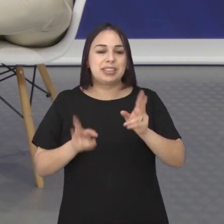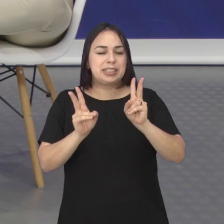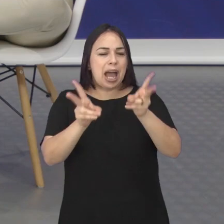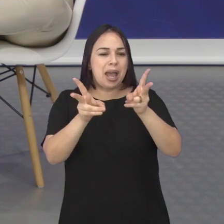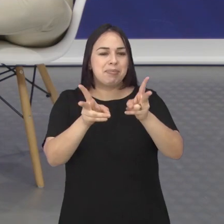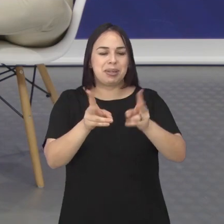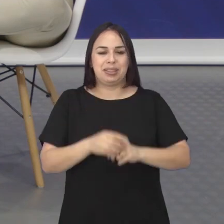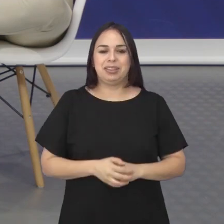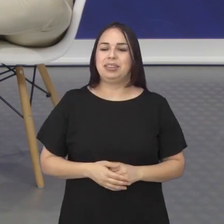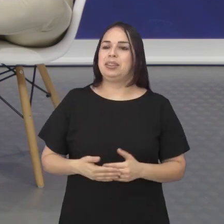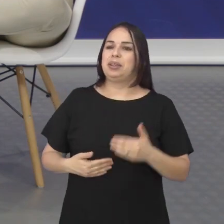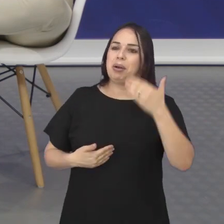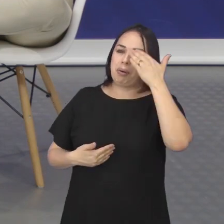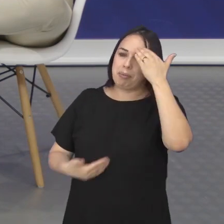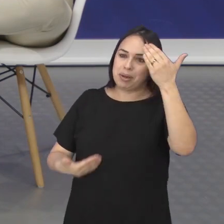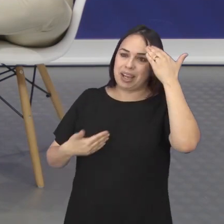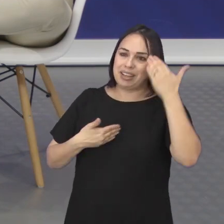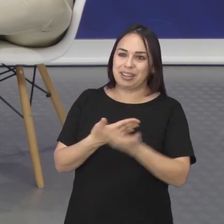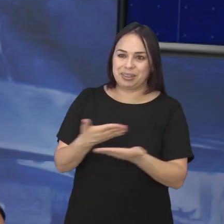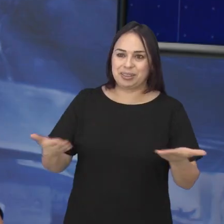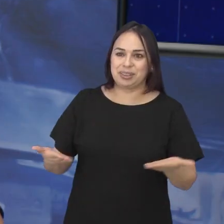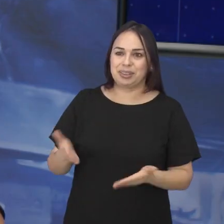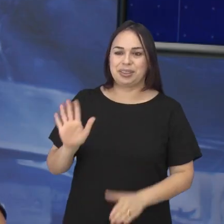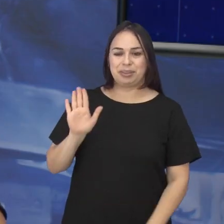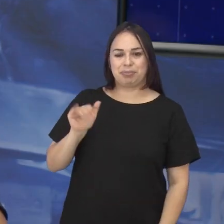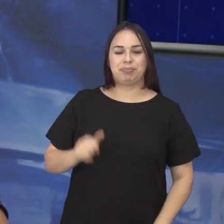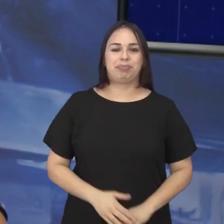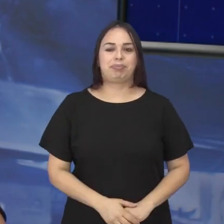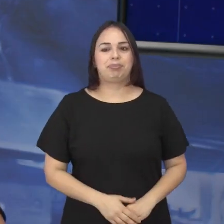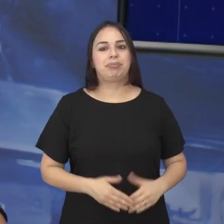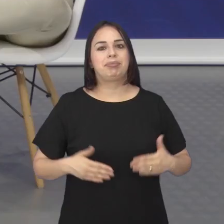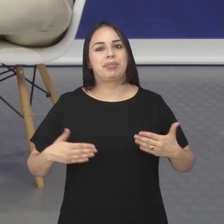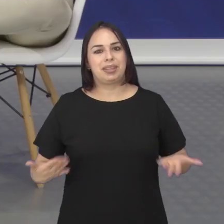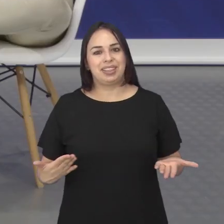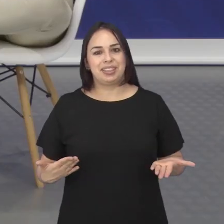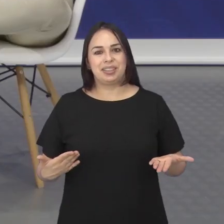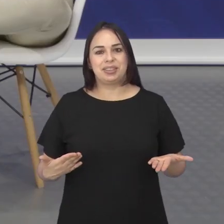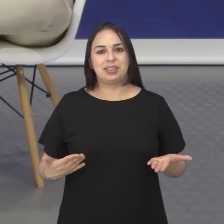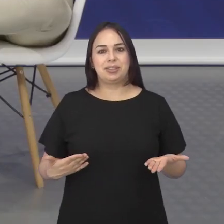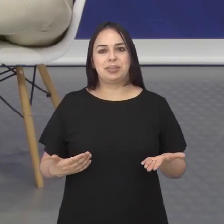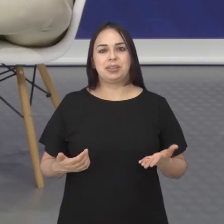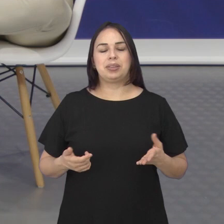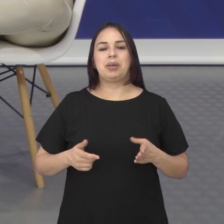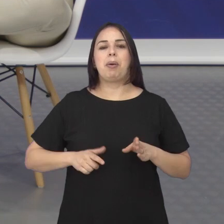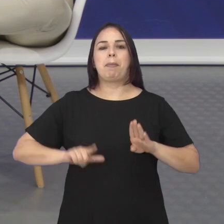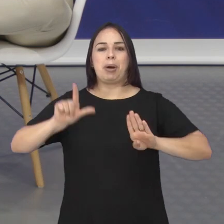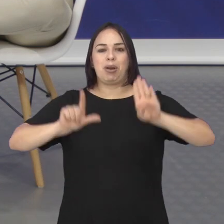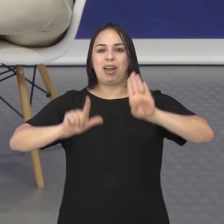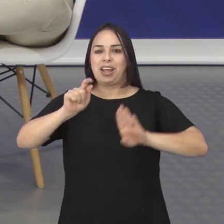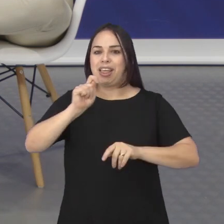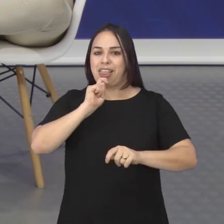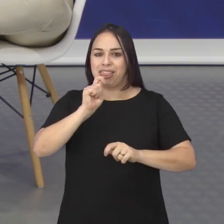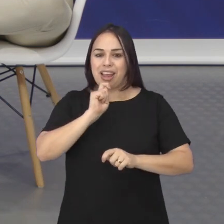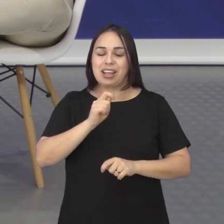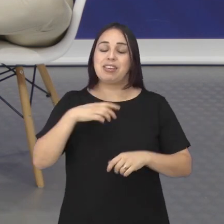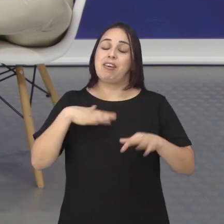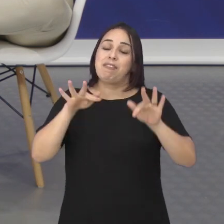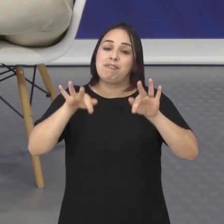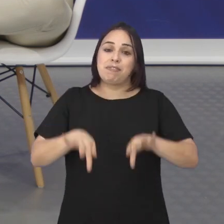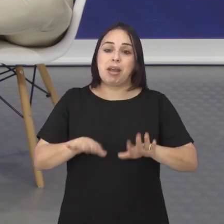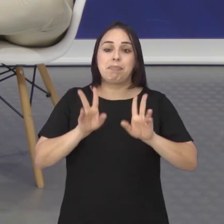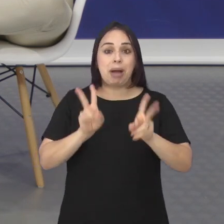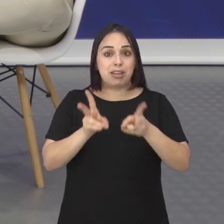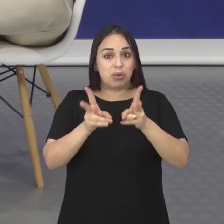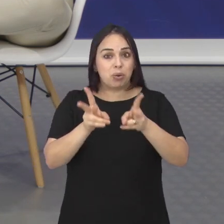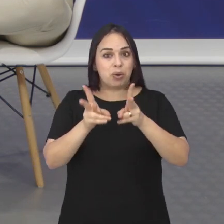muito bem-vindo sempre. Muito obrigado. Obrigado a todos. Até mais. É isso aí, pessoal. O Boletim Entrevista de hoje fica